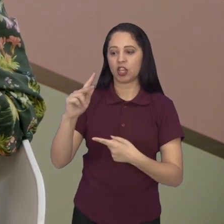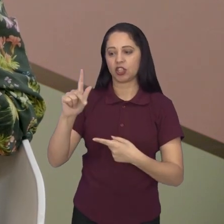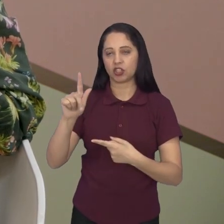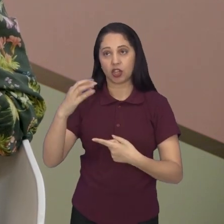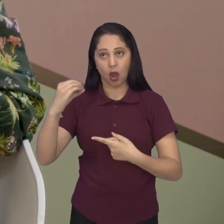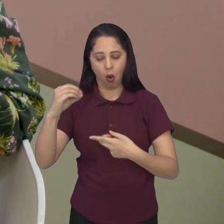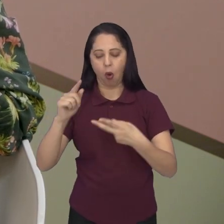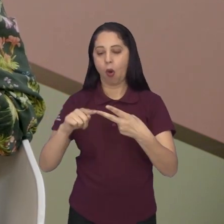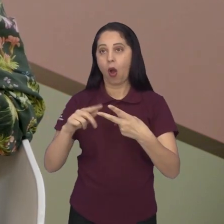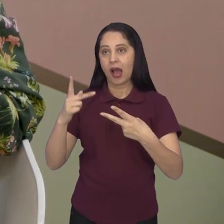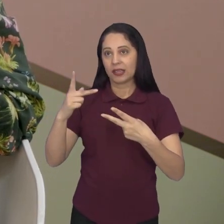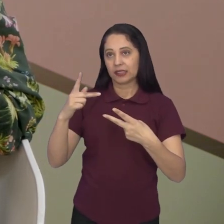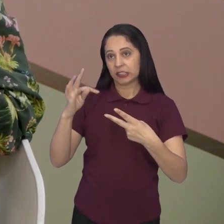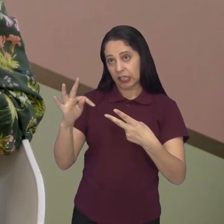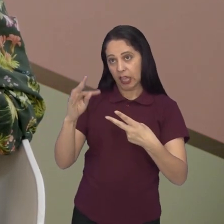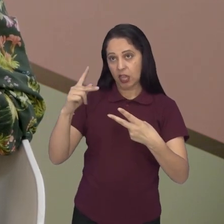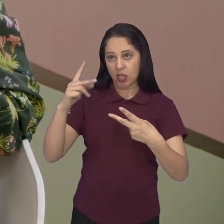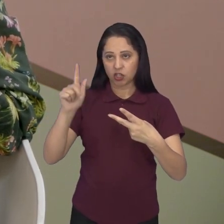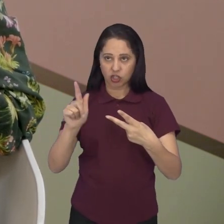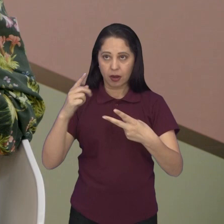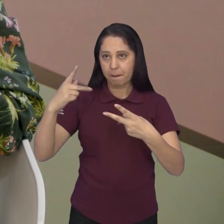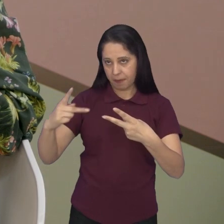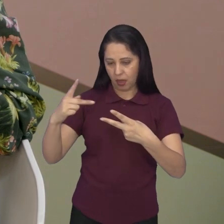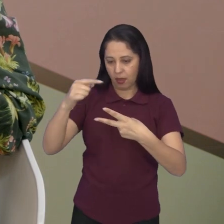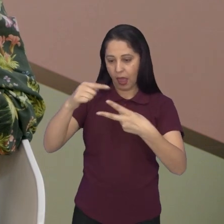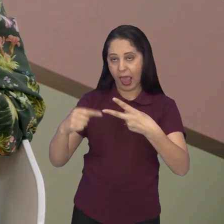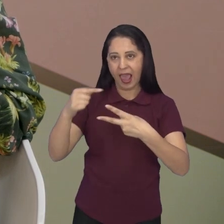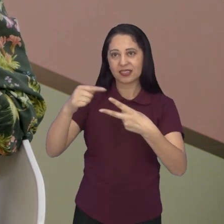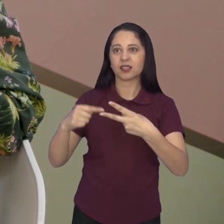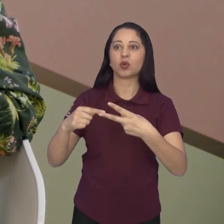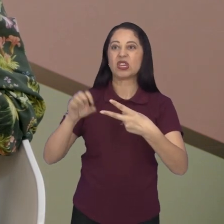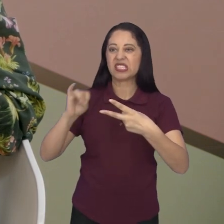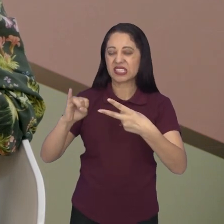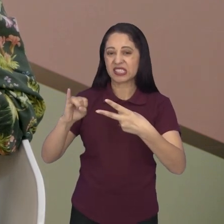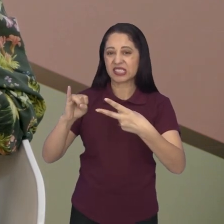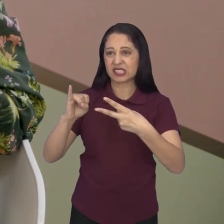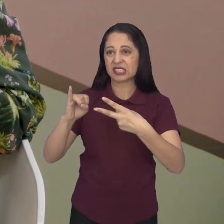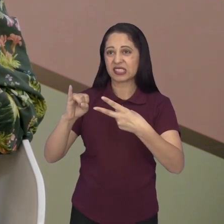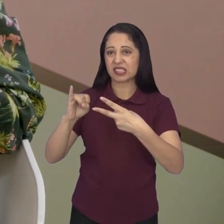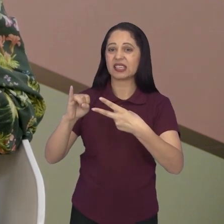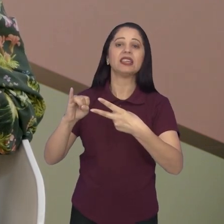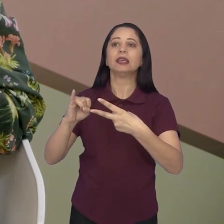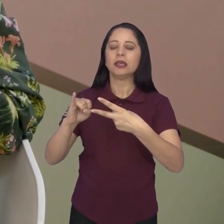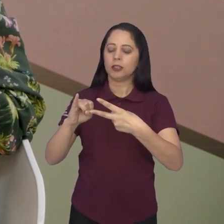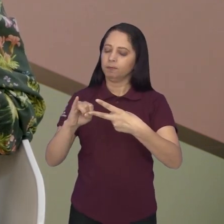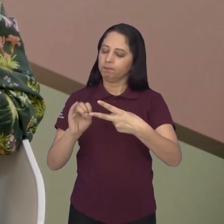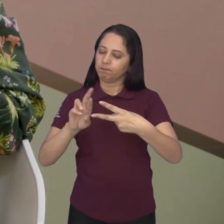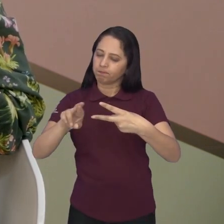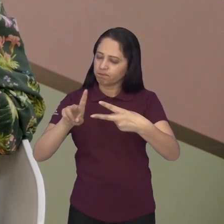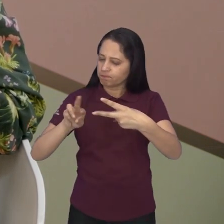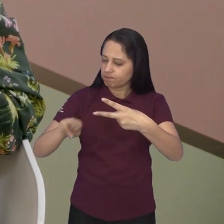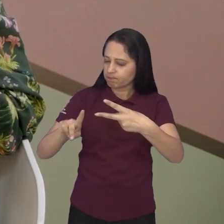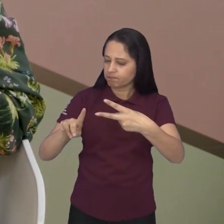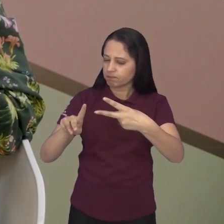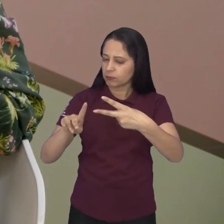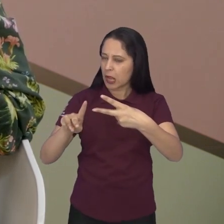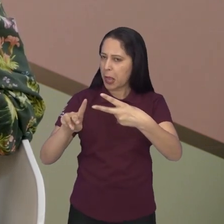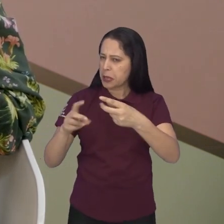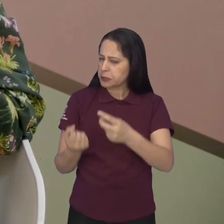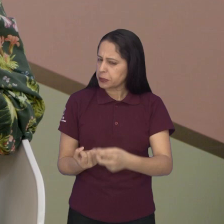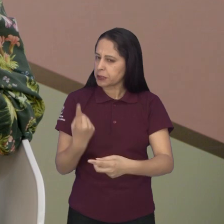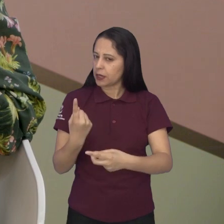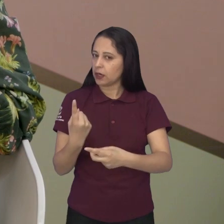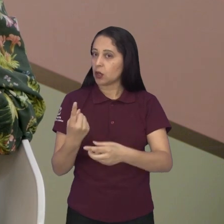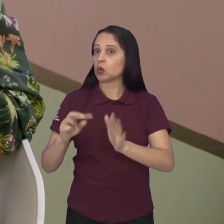TGO e outra que chama TGP. E muitas das vezes essas enzimas estão alteradas que já geram um sinal de alerta para o médico que está fazendo a